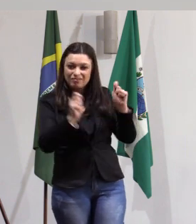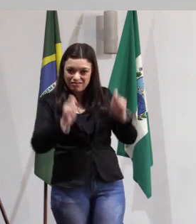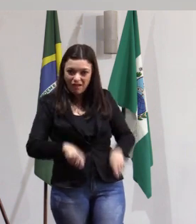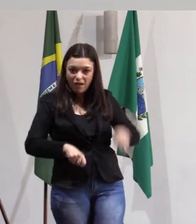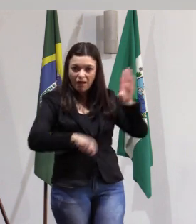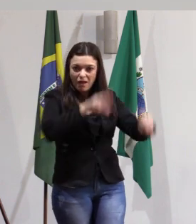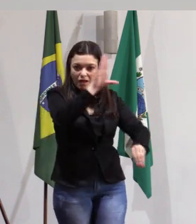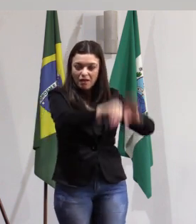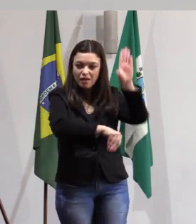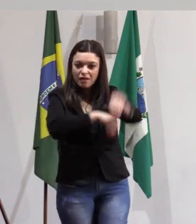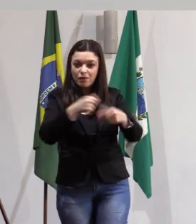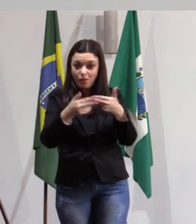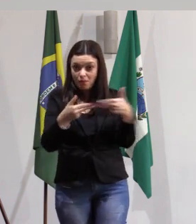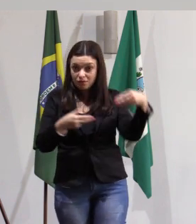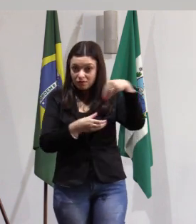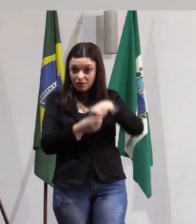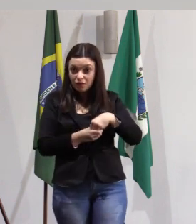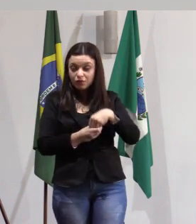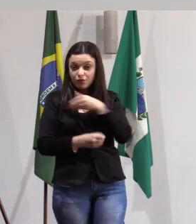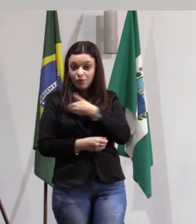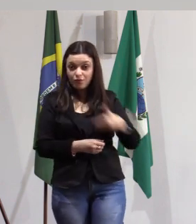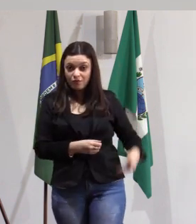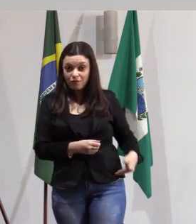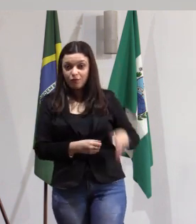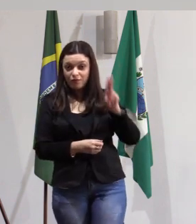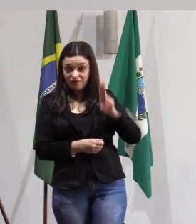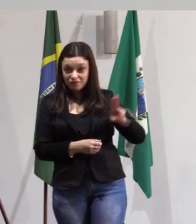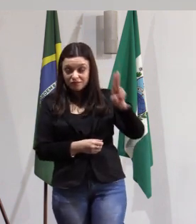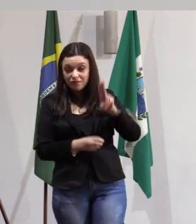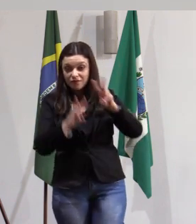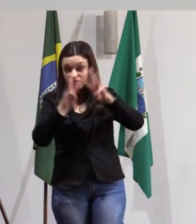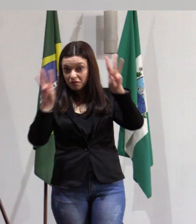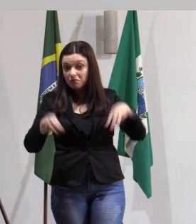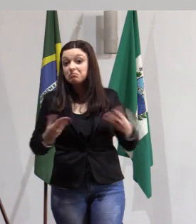interferir, inclusive, na autonomia da universidade?